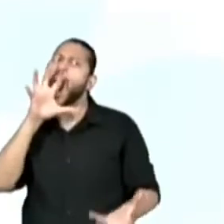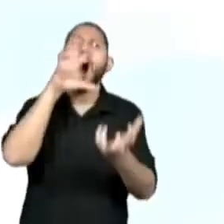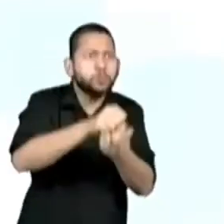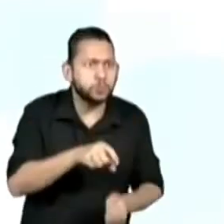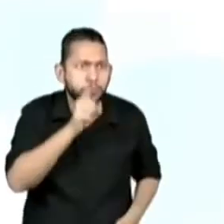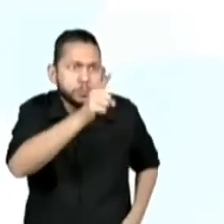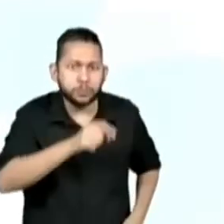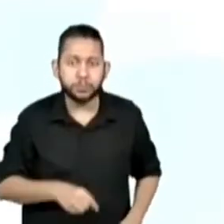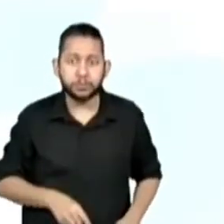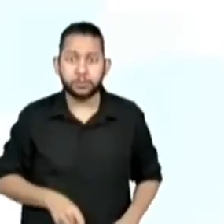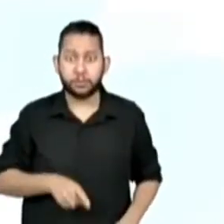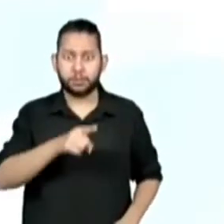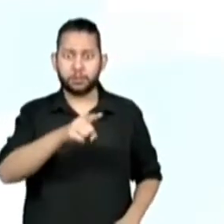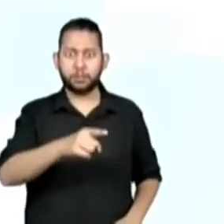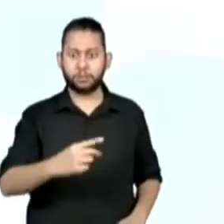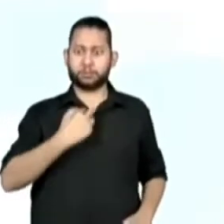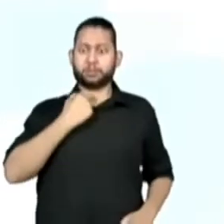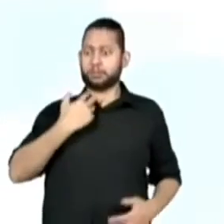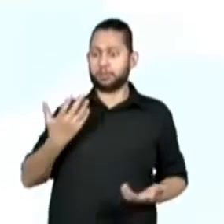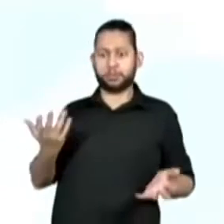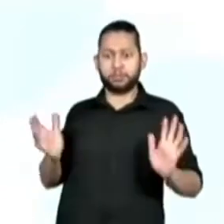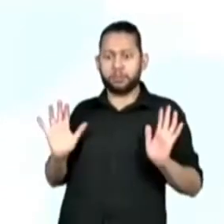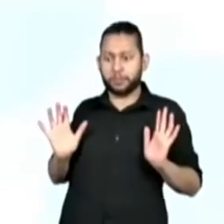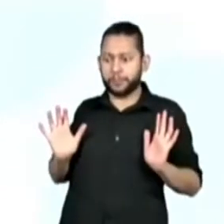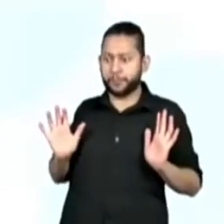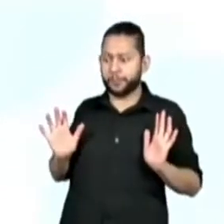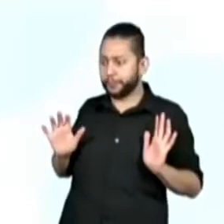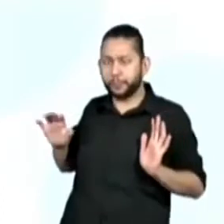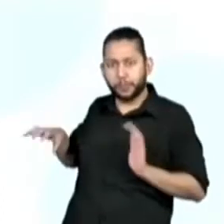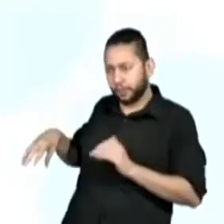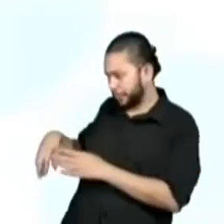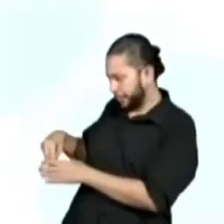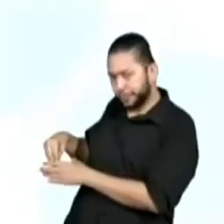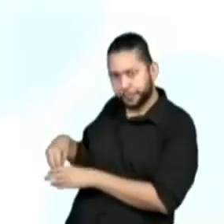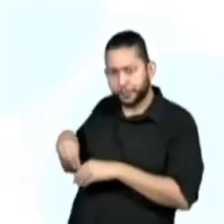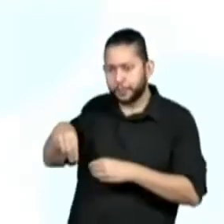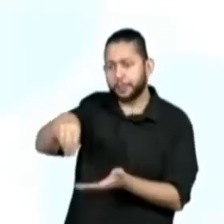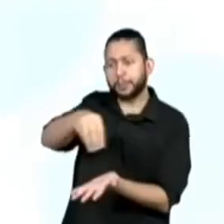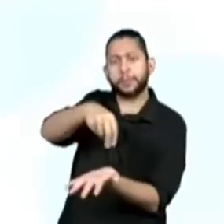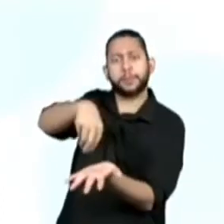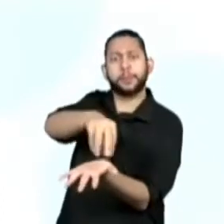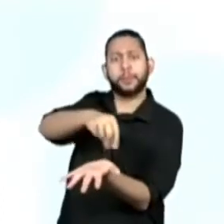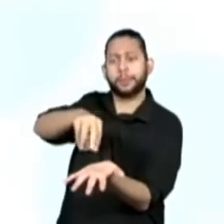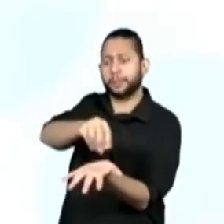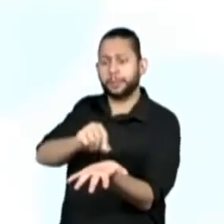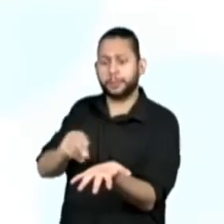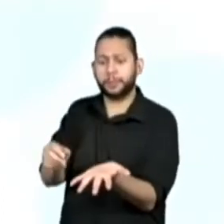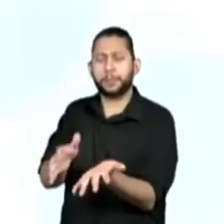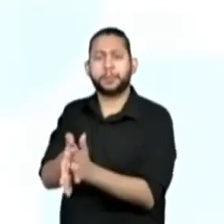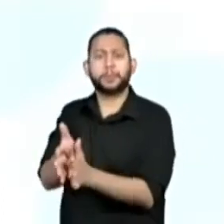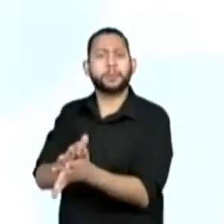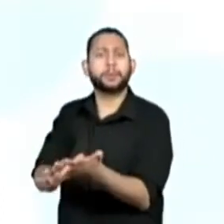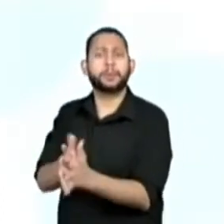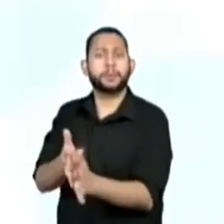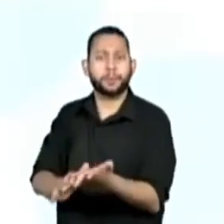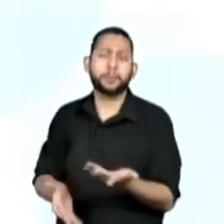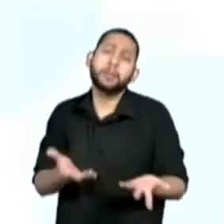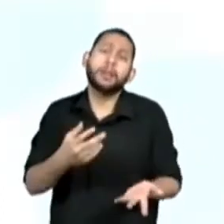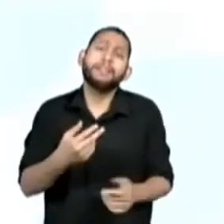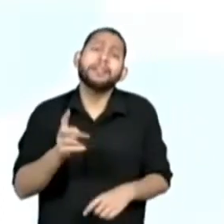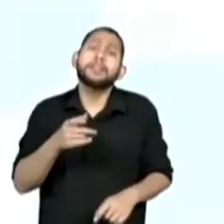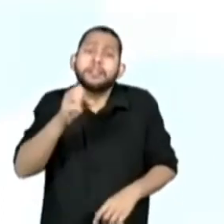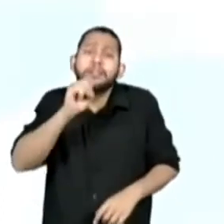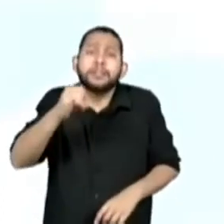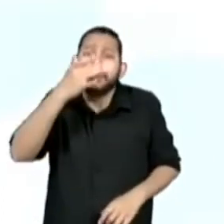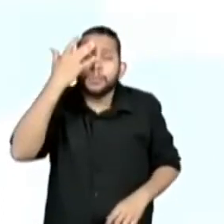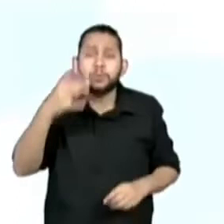O moleiro então se assustou e polvilhou-lhe a pata. Aliás, isso é comum entre os homens.